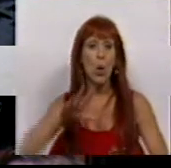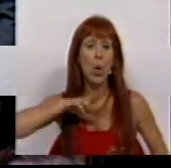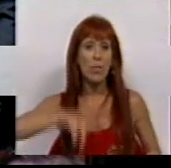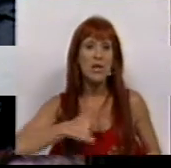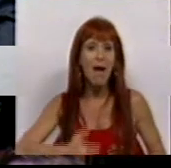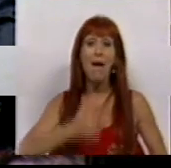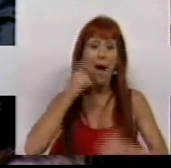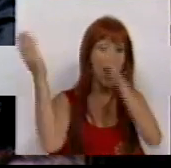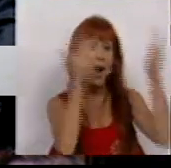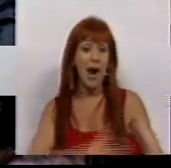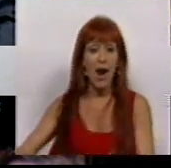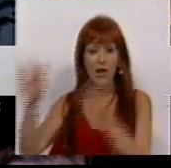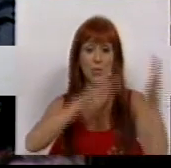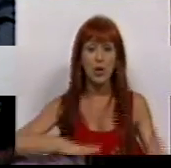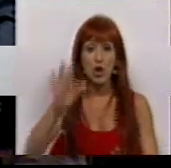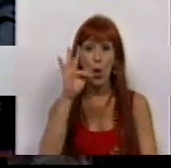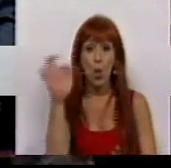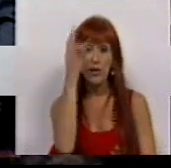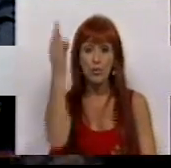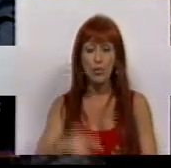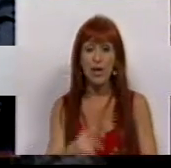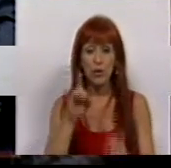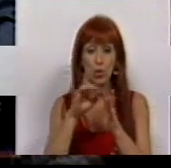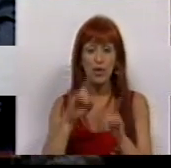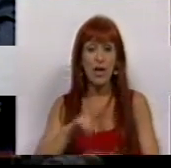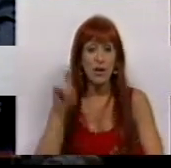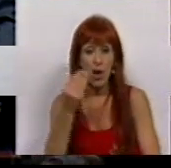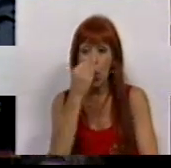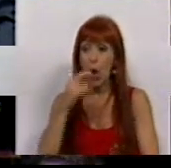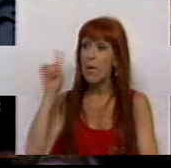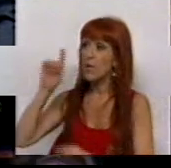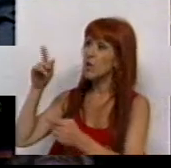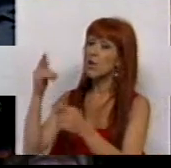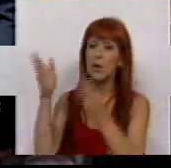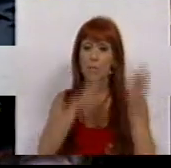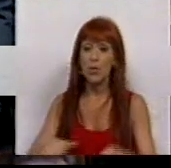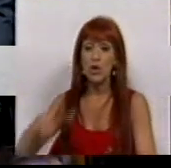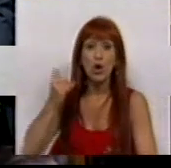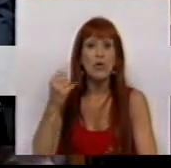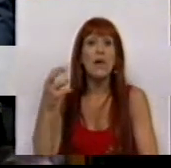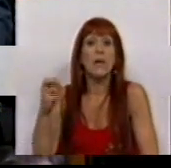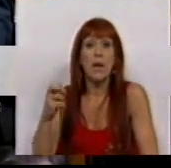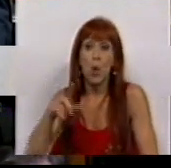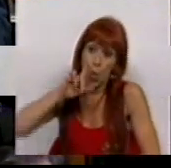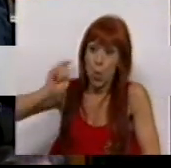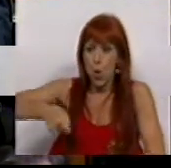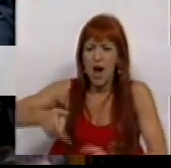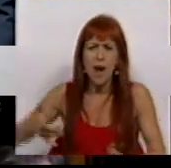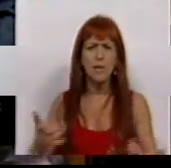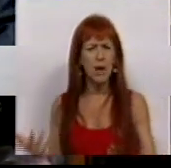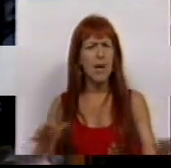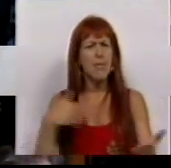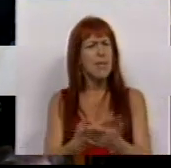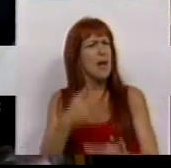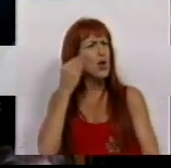país só produz 4% do trigo que consome e o principal fornecedor de trigo era, em 2013, a Ucrânia. Isto